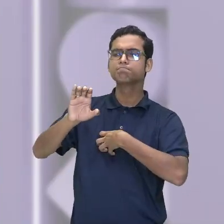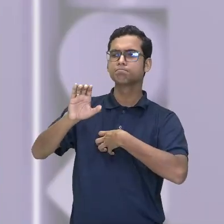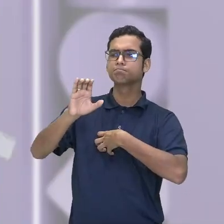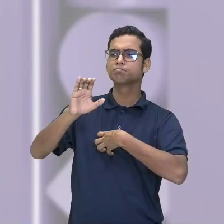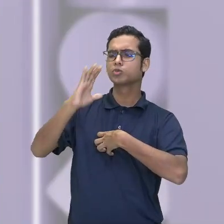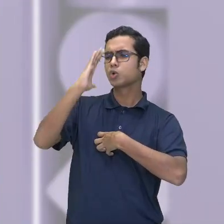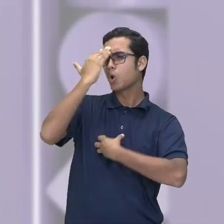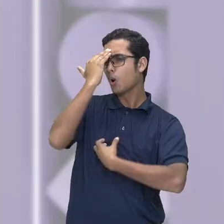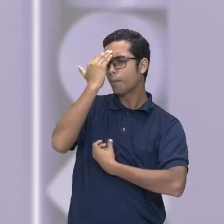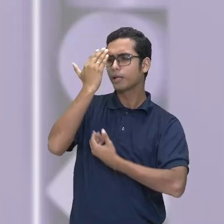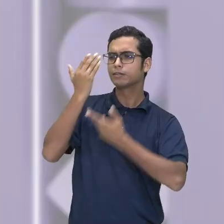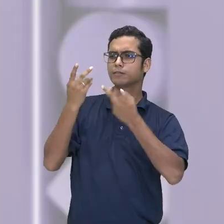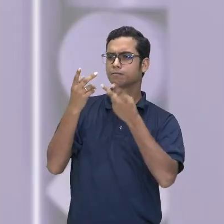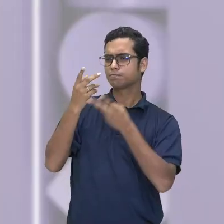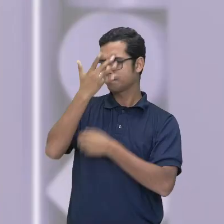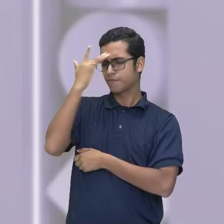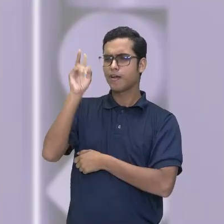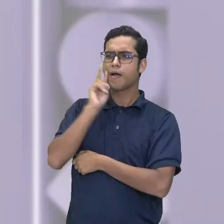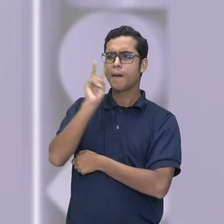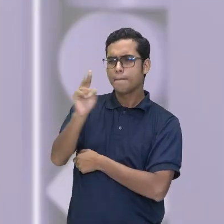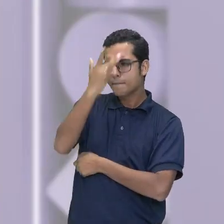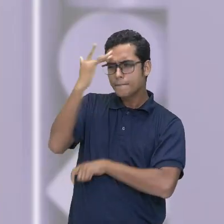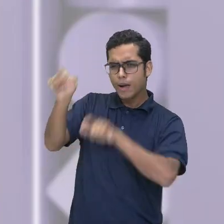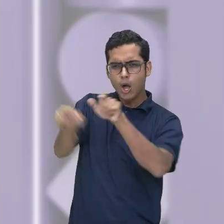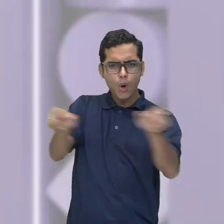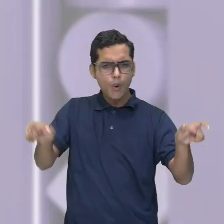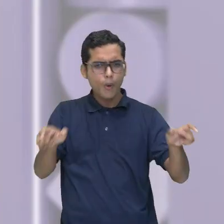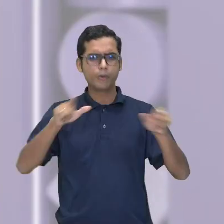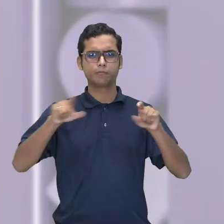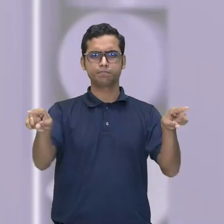as pessoas, enxergar